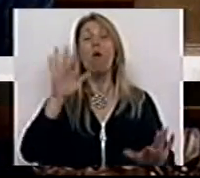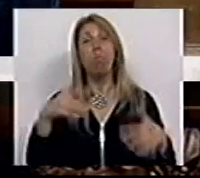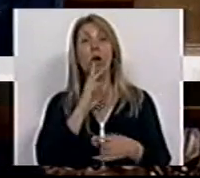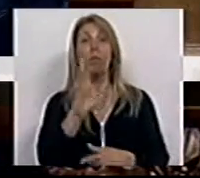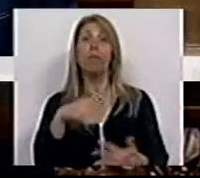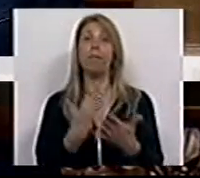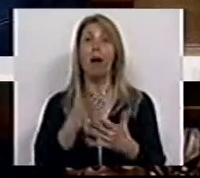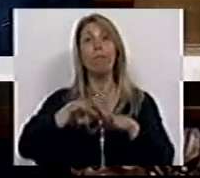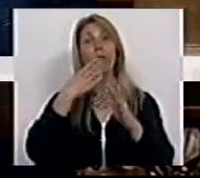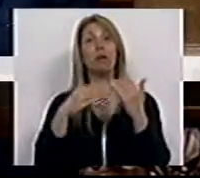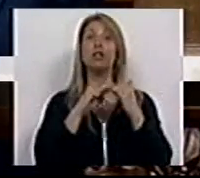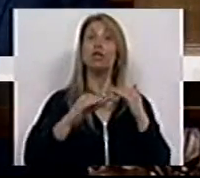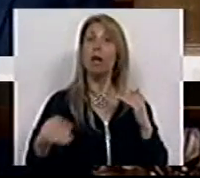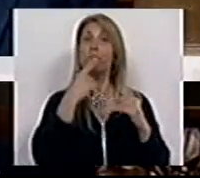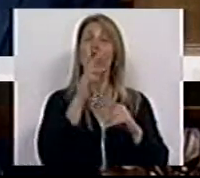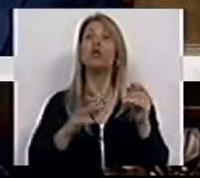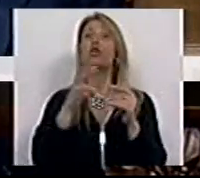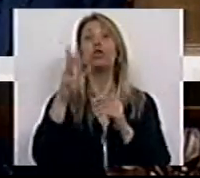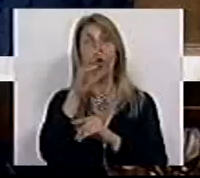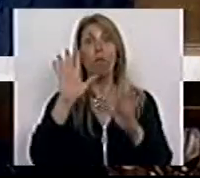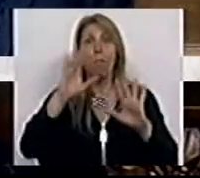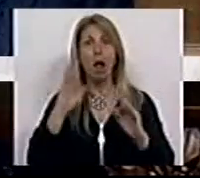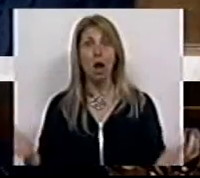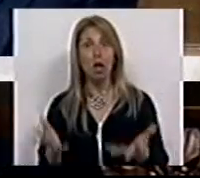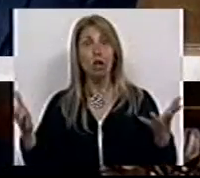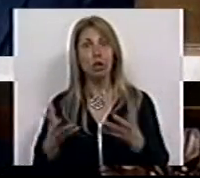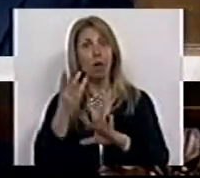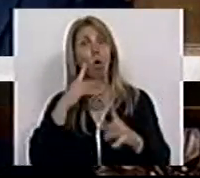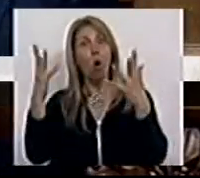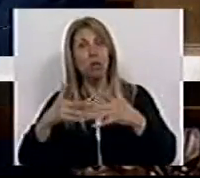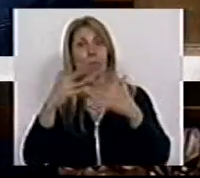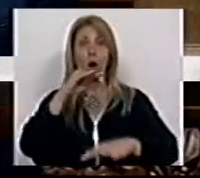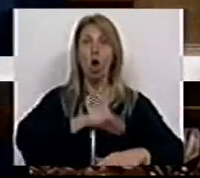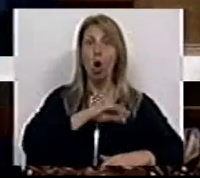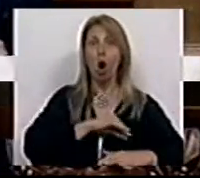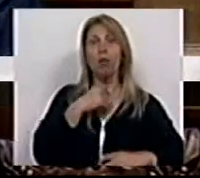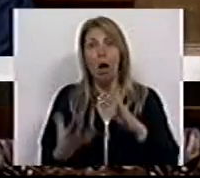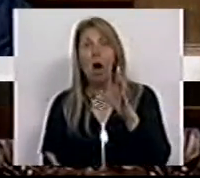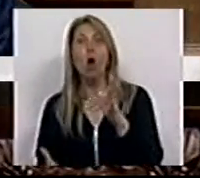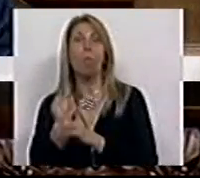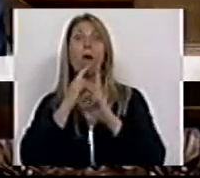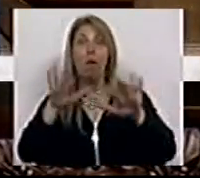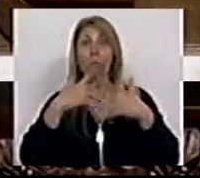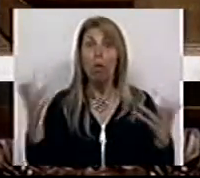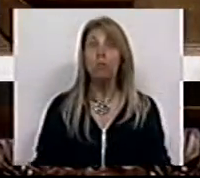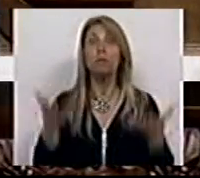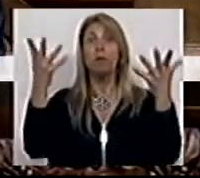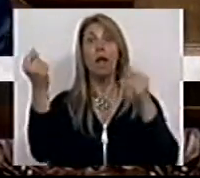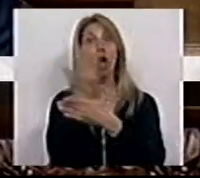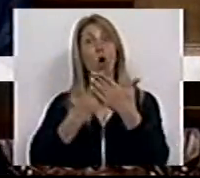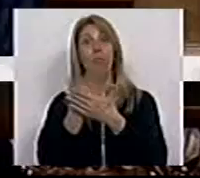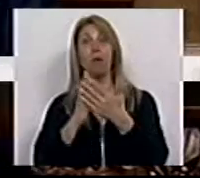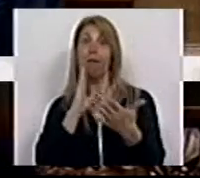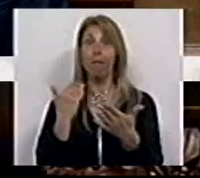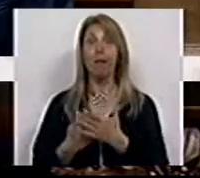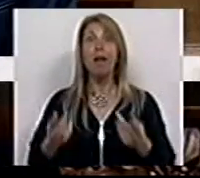só estímulos orçamentais e a recuperação dos salários poderão reanimar a economia, lançar o investimento e assim criar